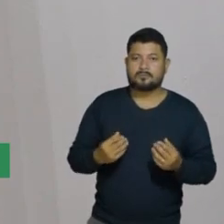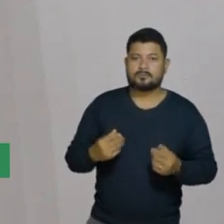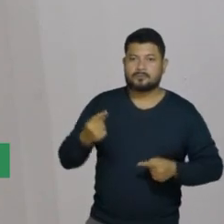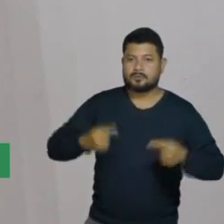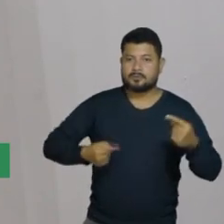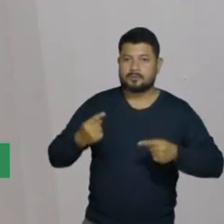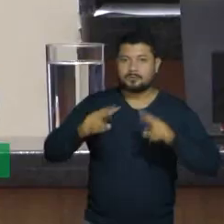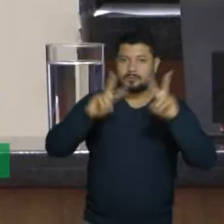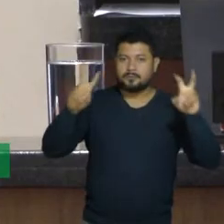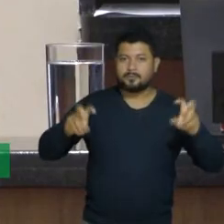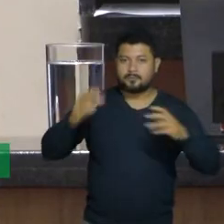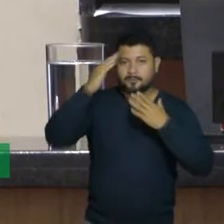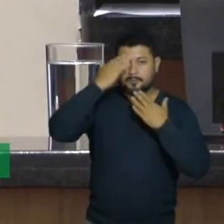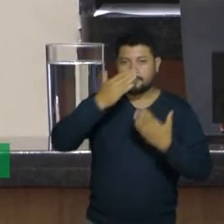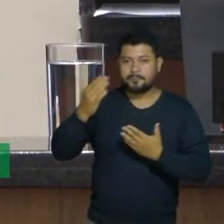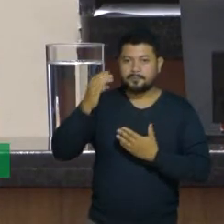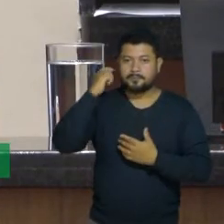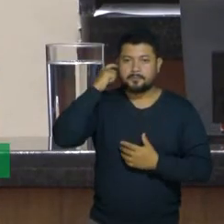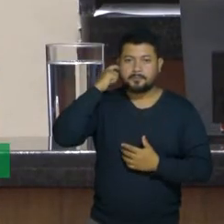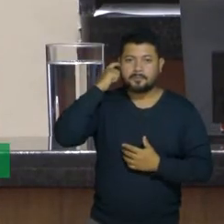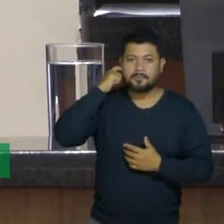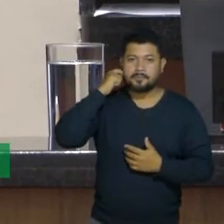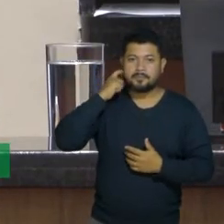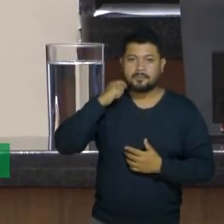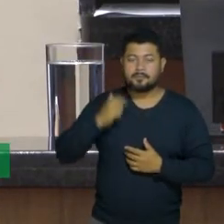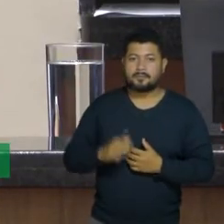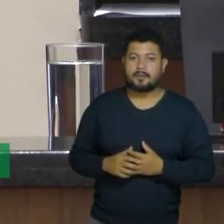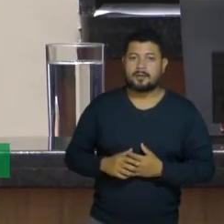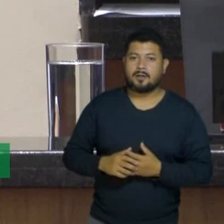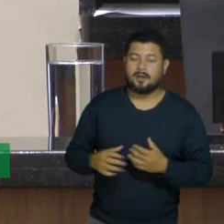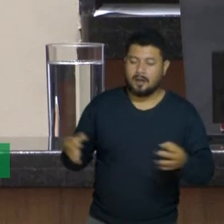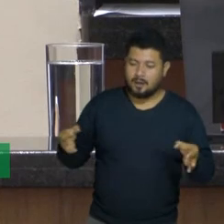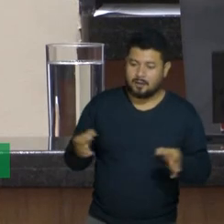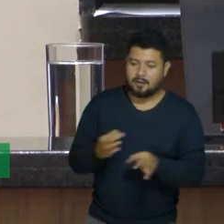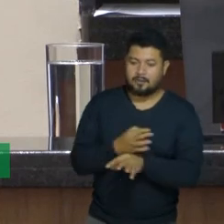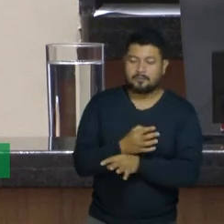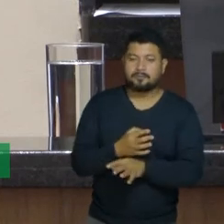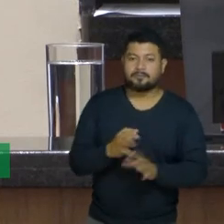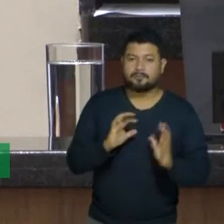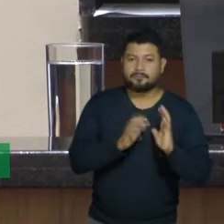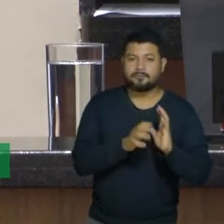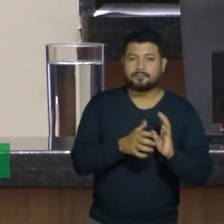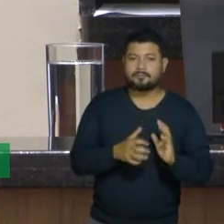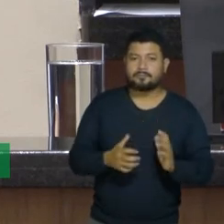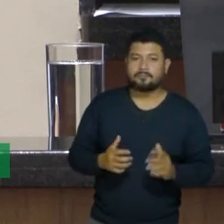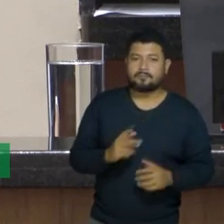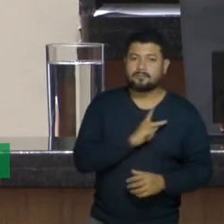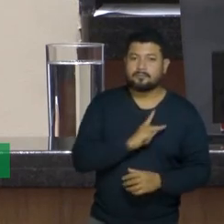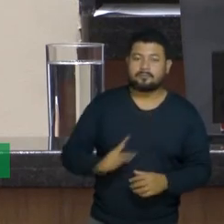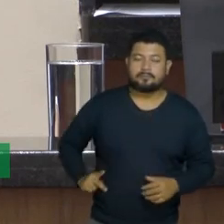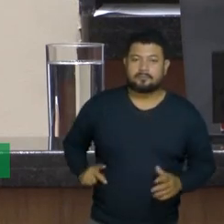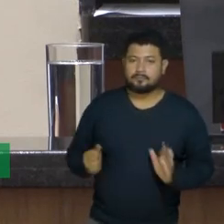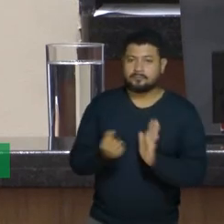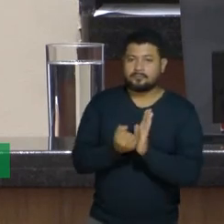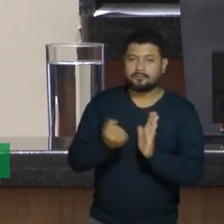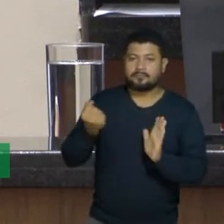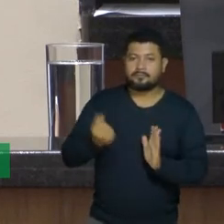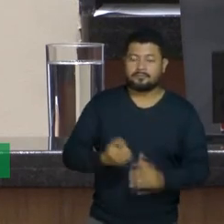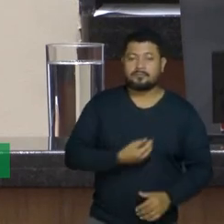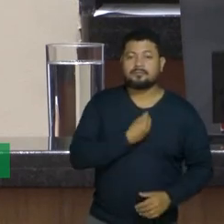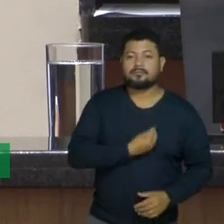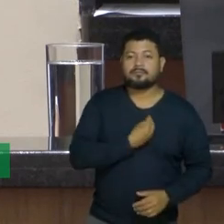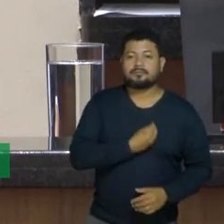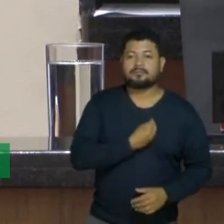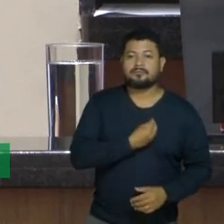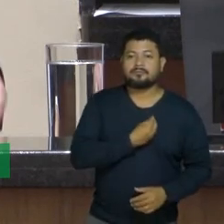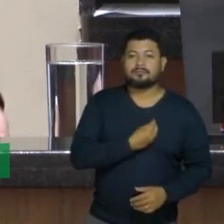tema. Obrigado. Feita a manifestação, deputado Carlos Humberto, esta presidência registra a presença